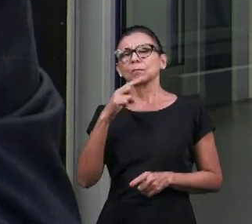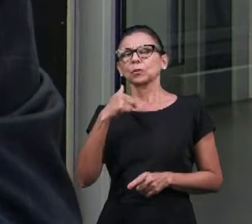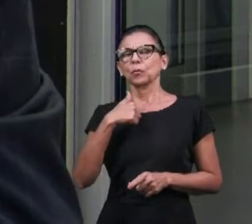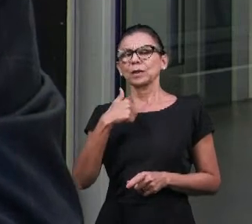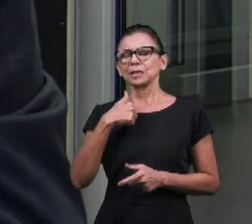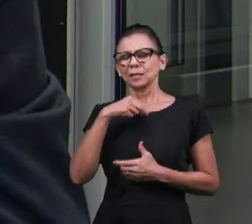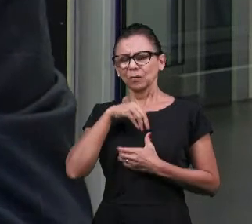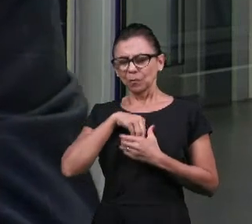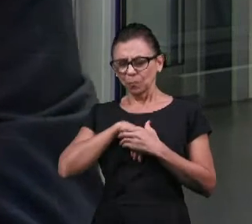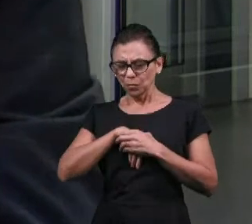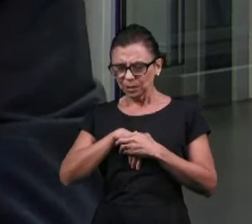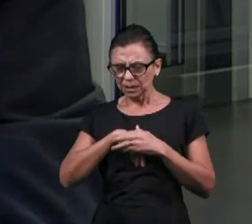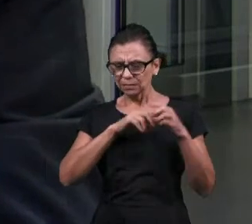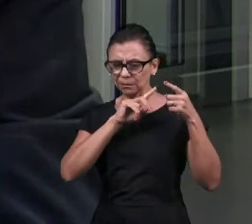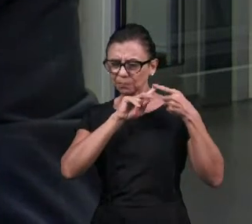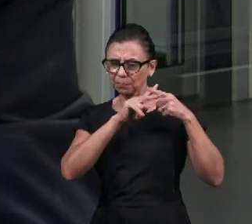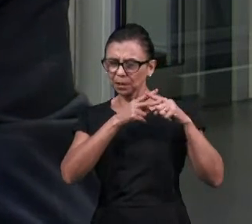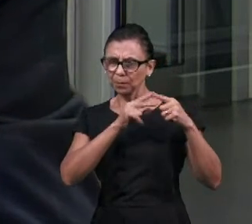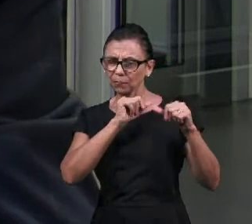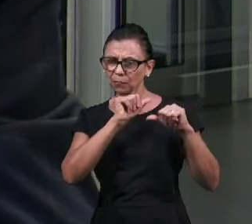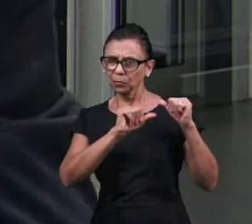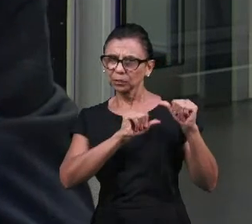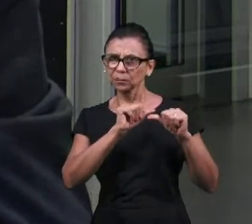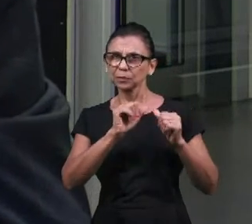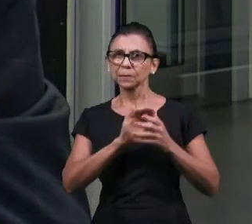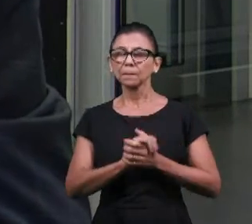teve um dia que eu fui na igreja de Jardim Camburi.